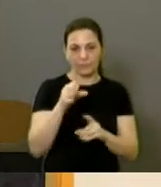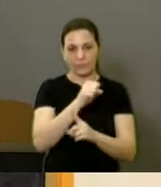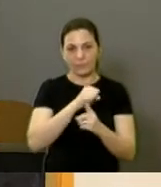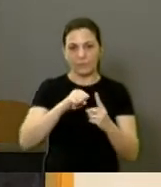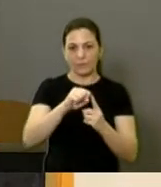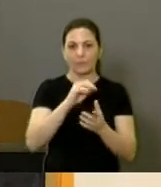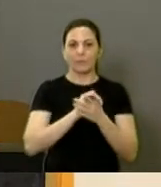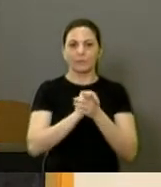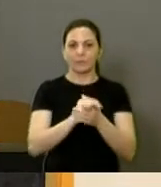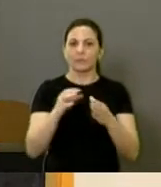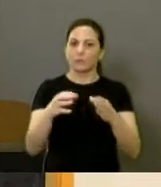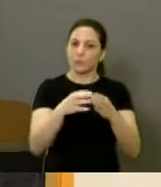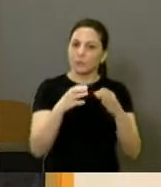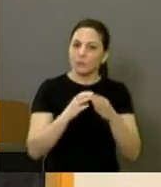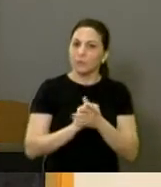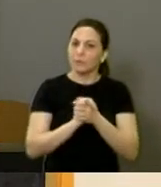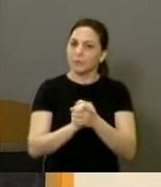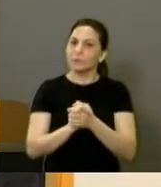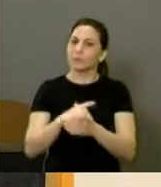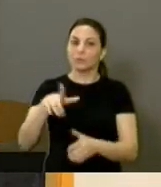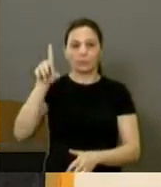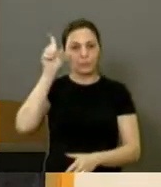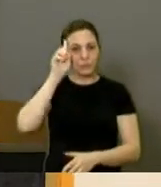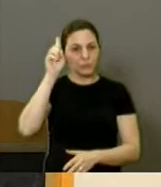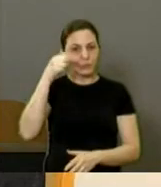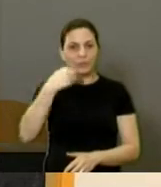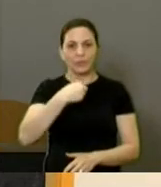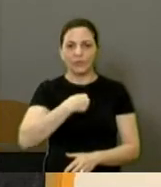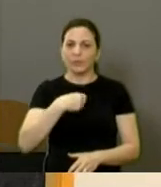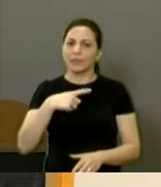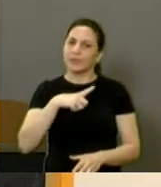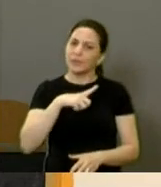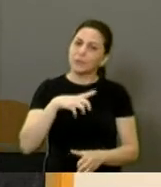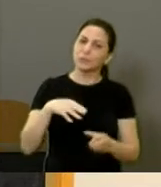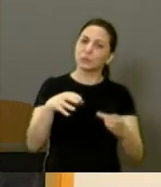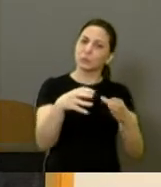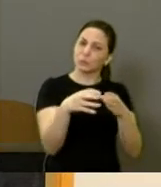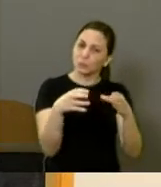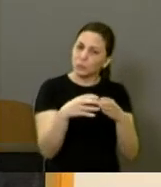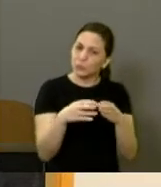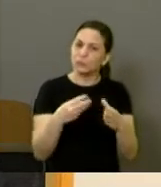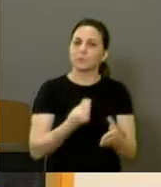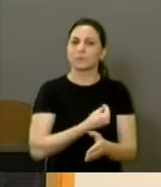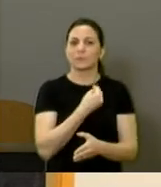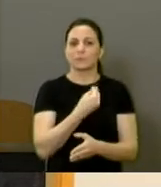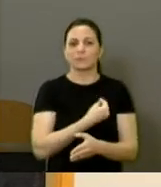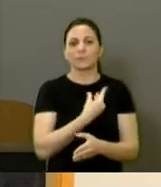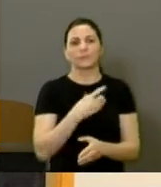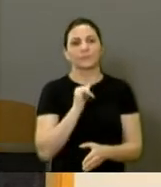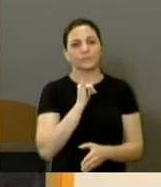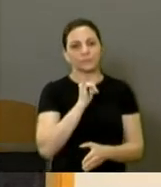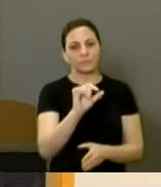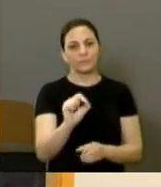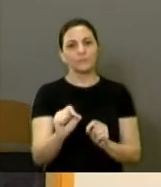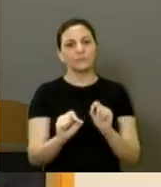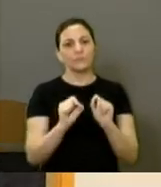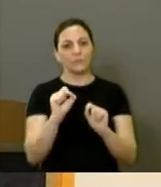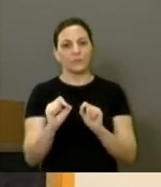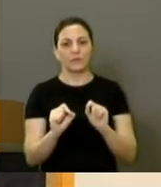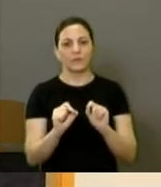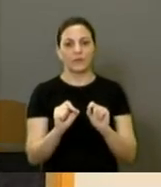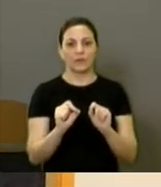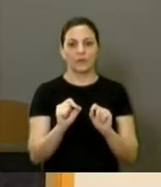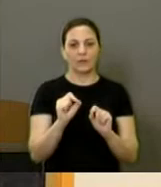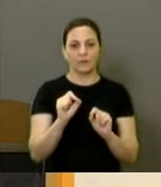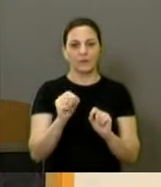a organização desse grupo, que naquele dia mesmo já teve outro grupo que estava lá participando e disse que também ia, para